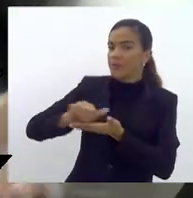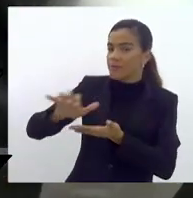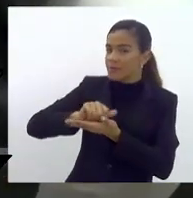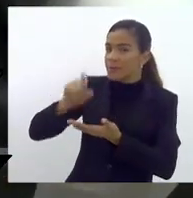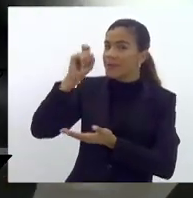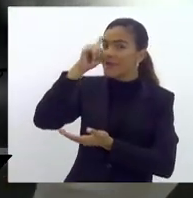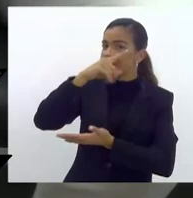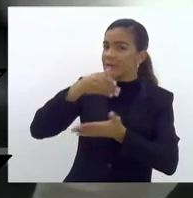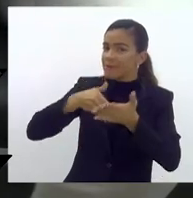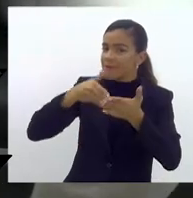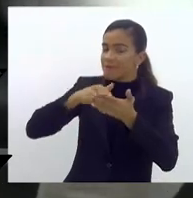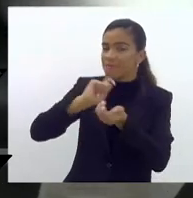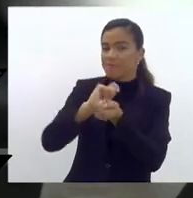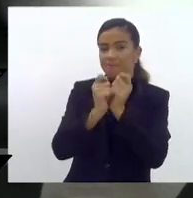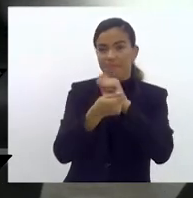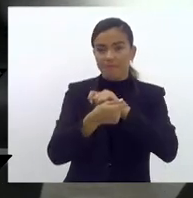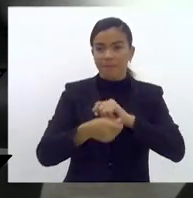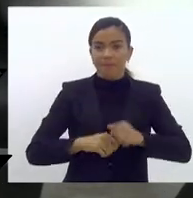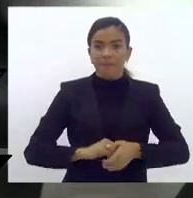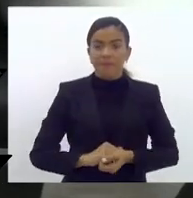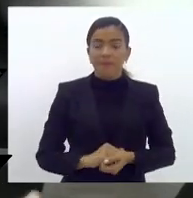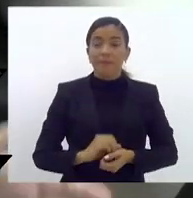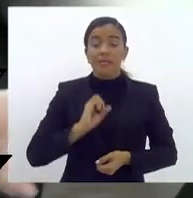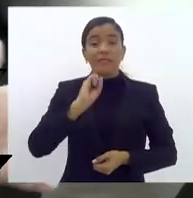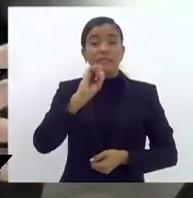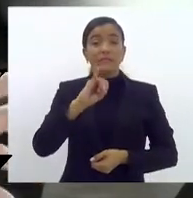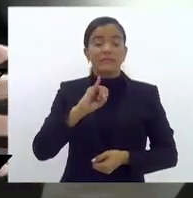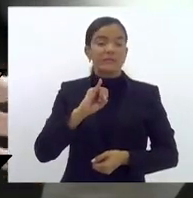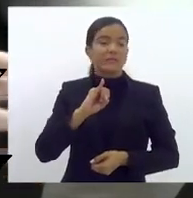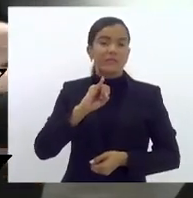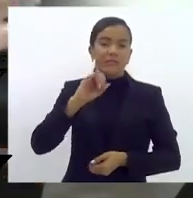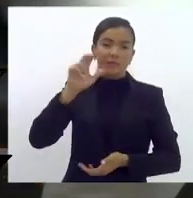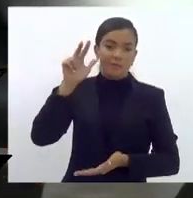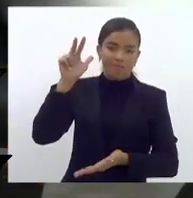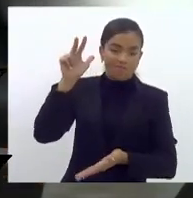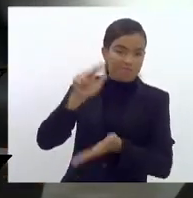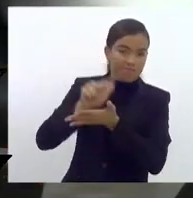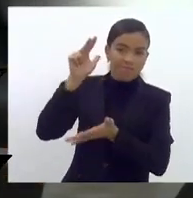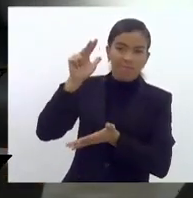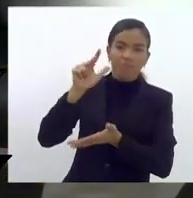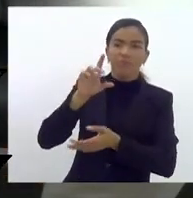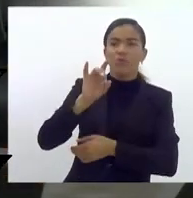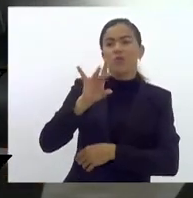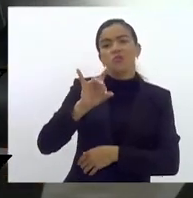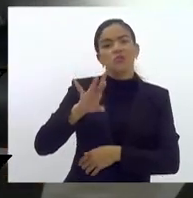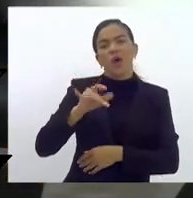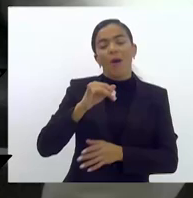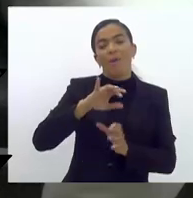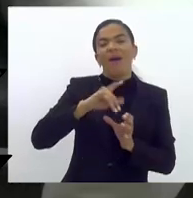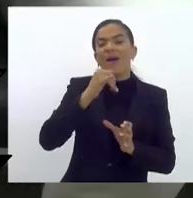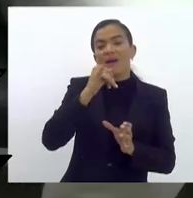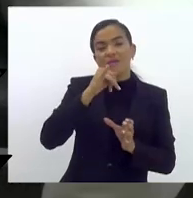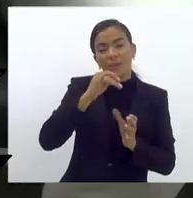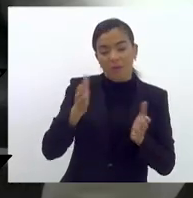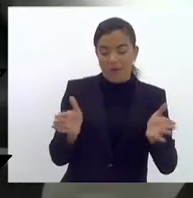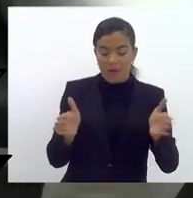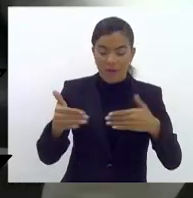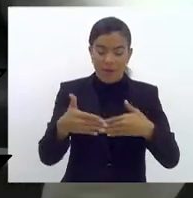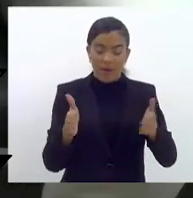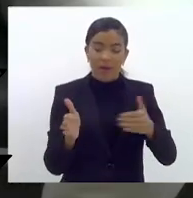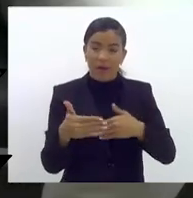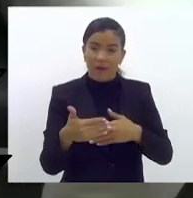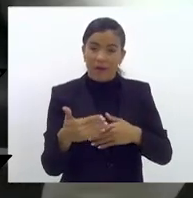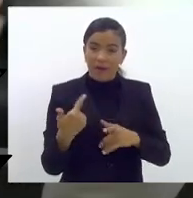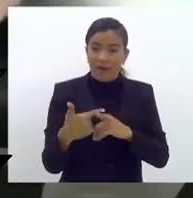adaptar se o tombamento foi só pelo menos a casca e não o